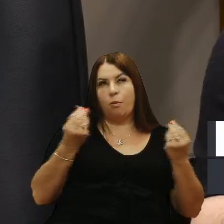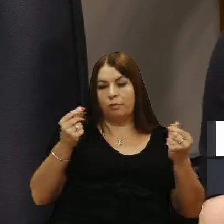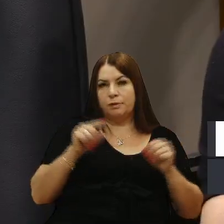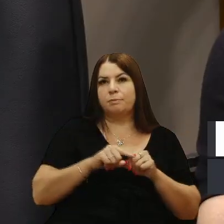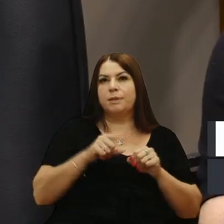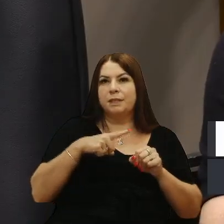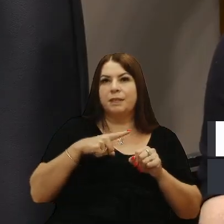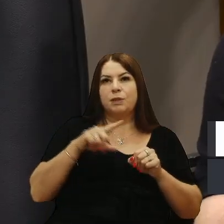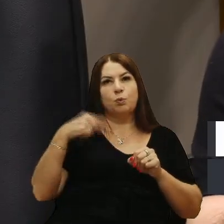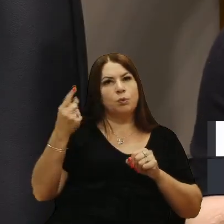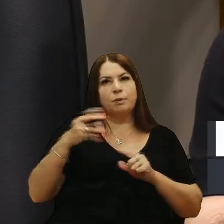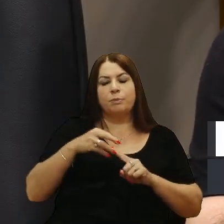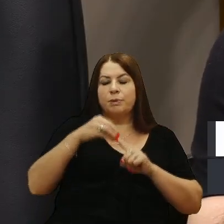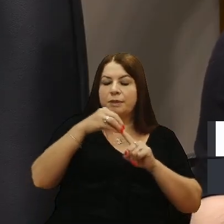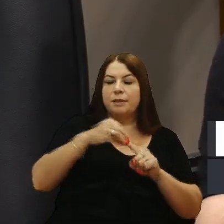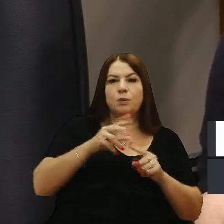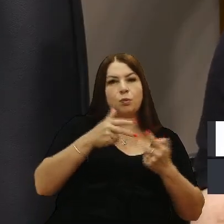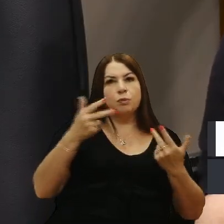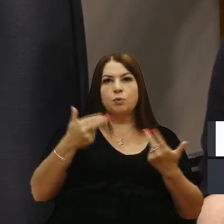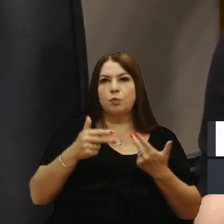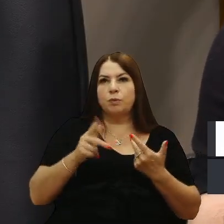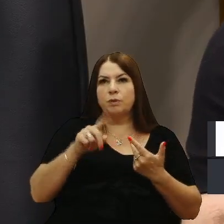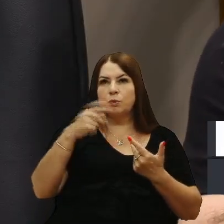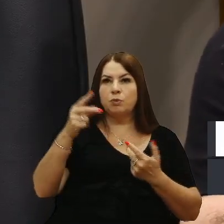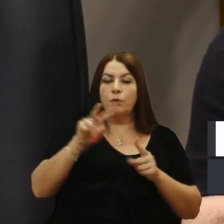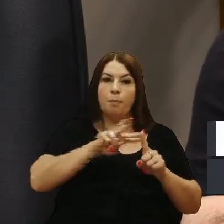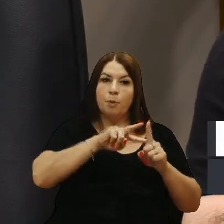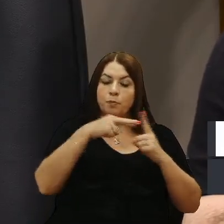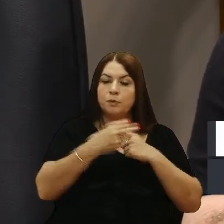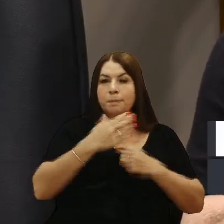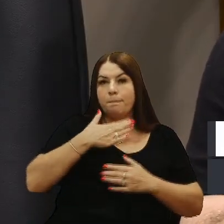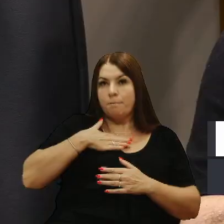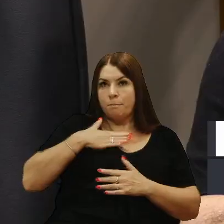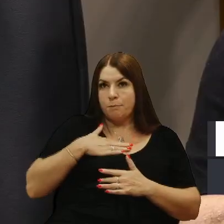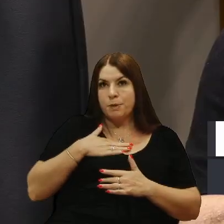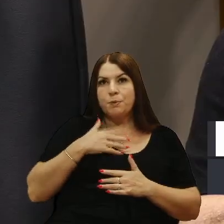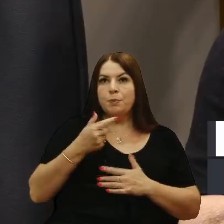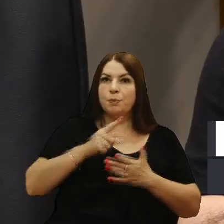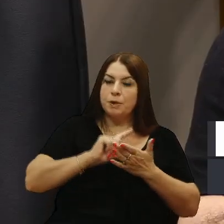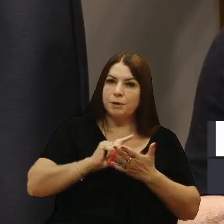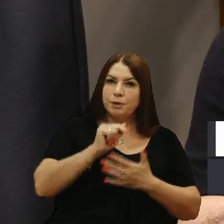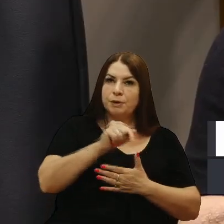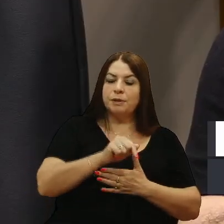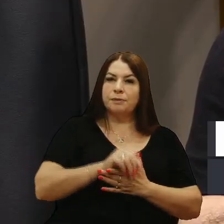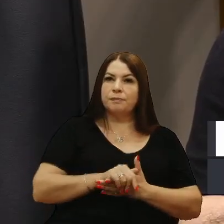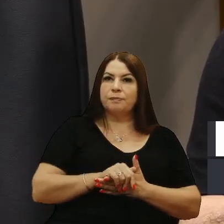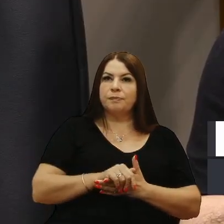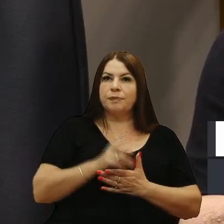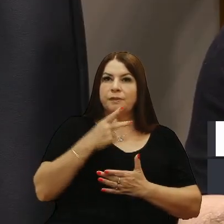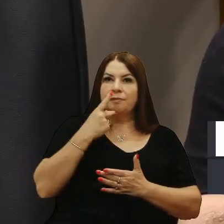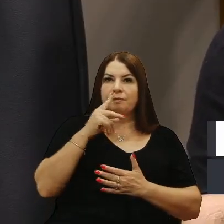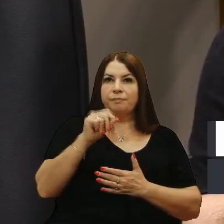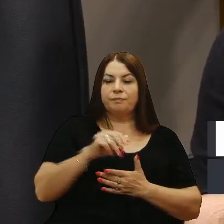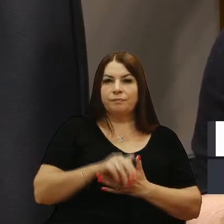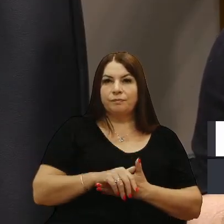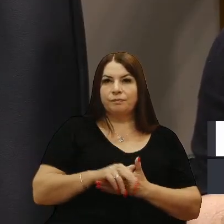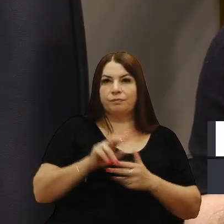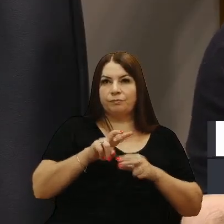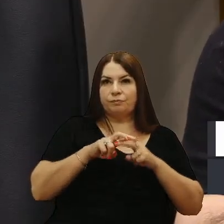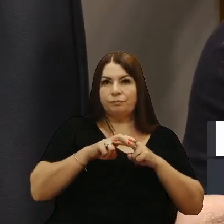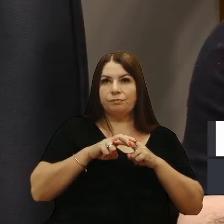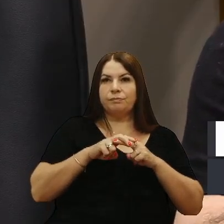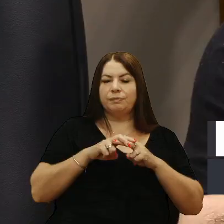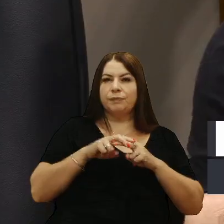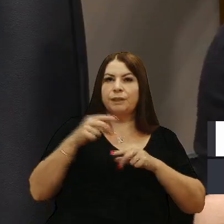acho que teria outras prioridades e outras coisas num outro ponto de vista meu, né? Antes de a gente estar falando sobre isso, né? Por isso que é o meu